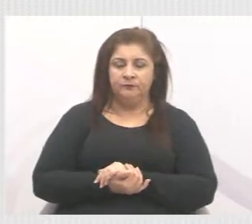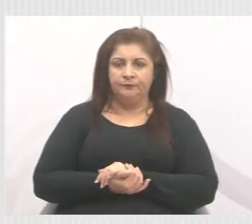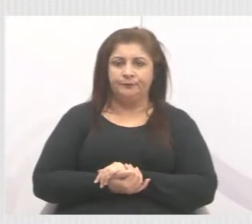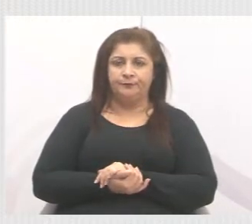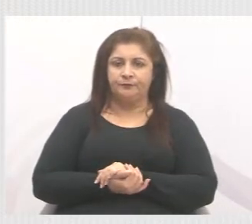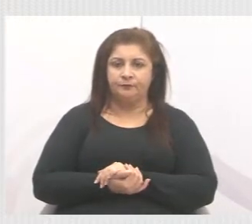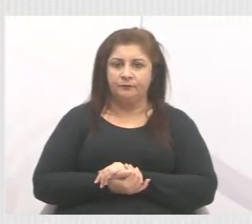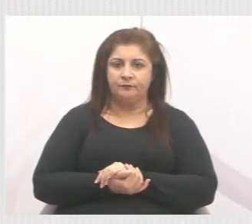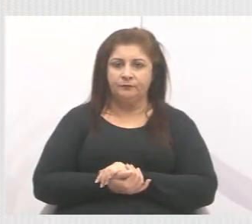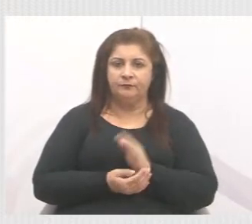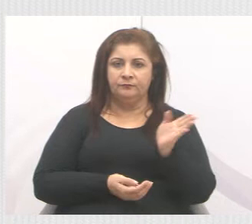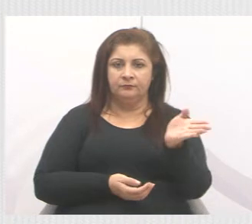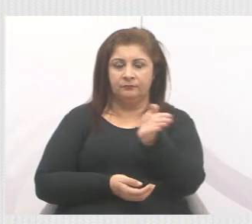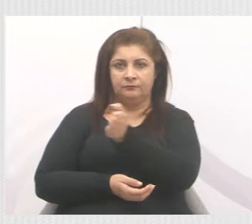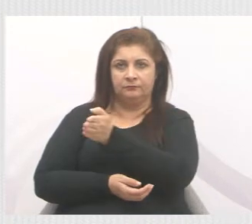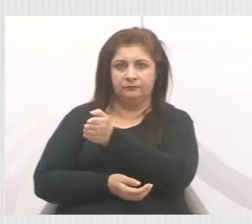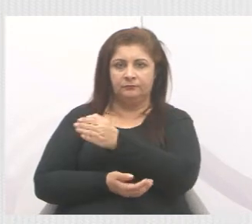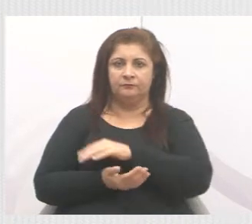Helena.